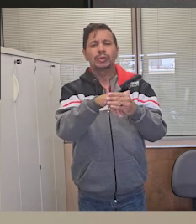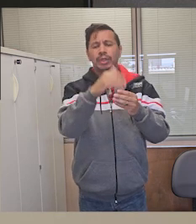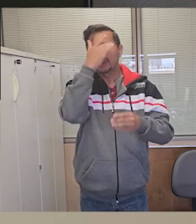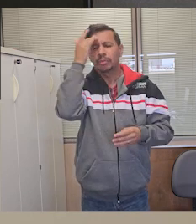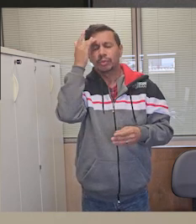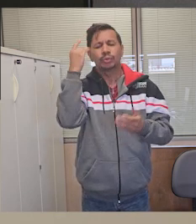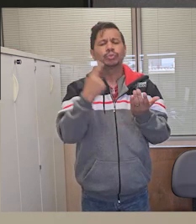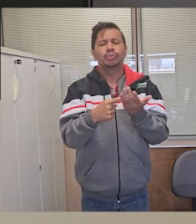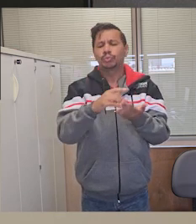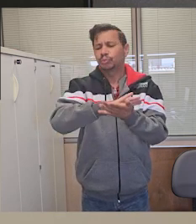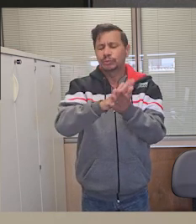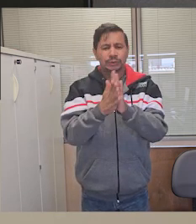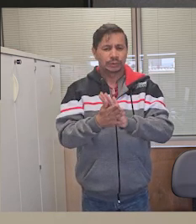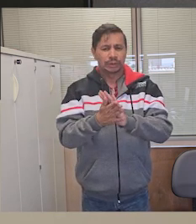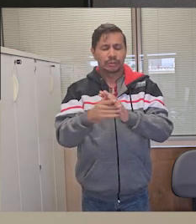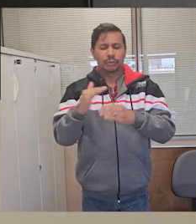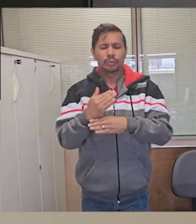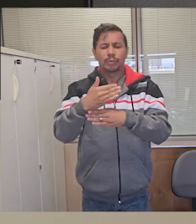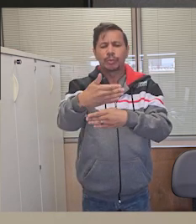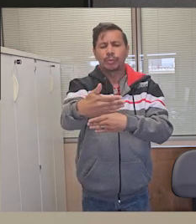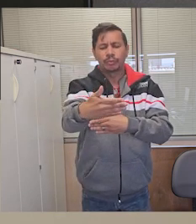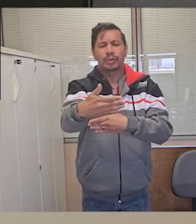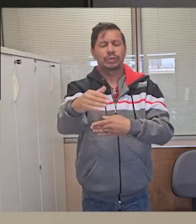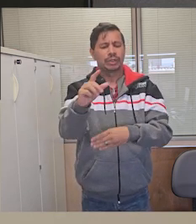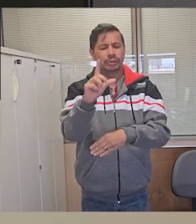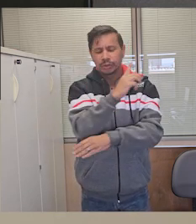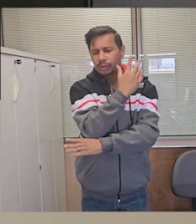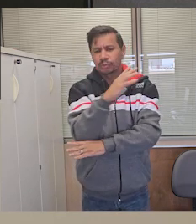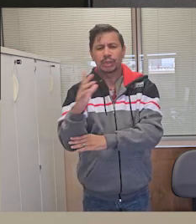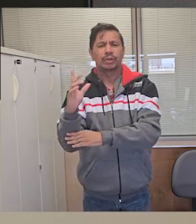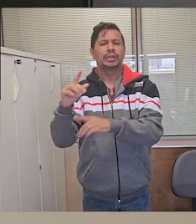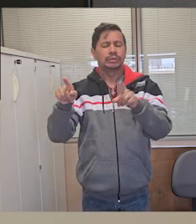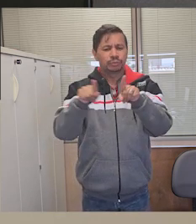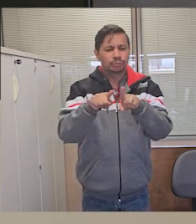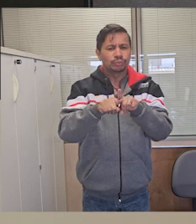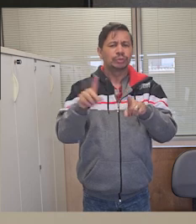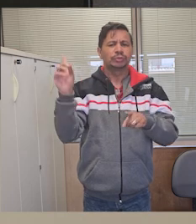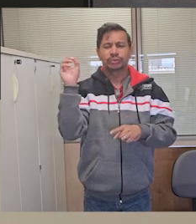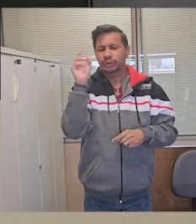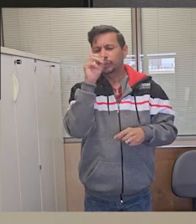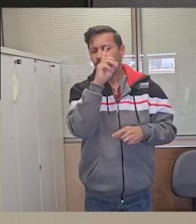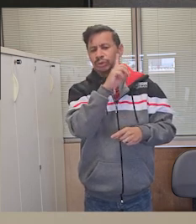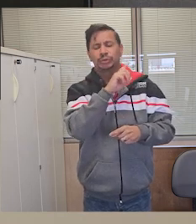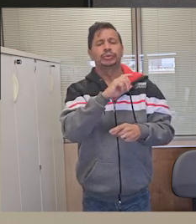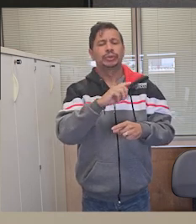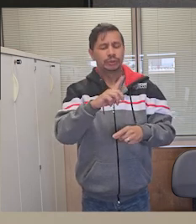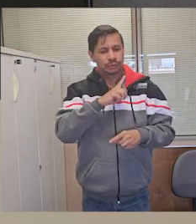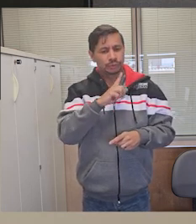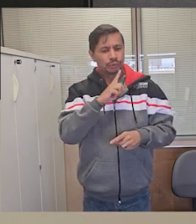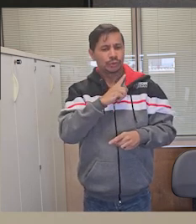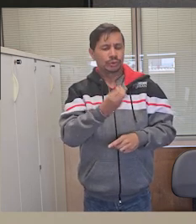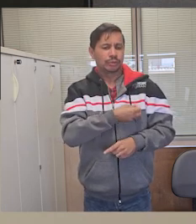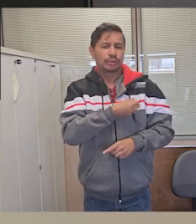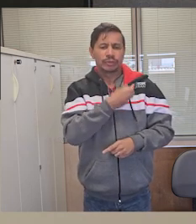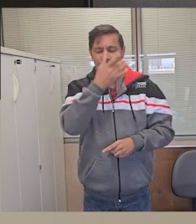não tenham esse compromisso, porque daqui para frente as condições climáticas vão cada vez mais influenciar